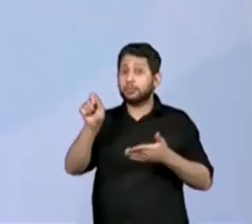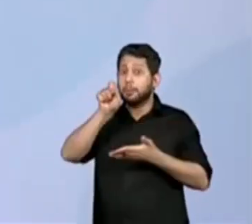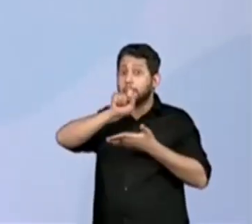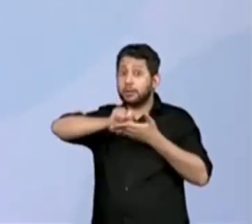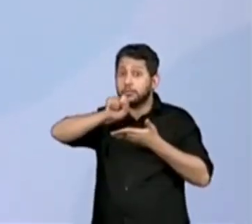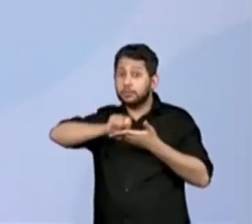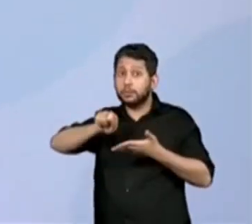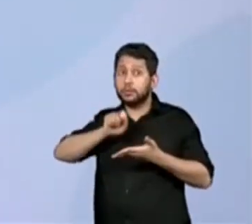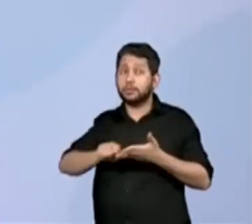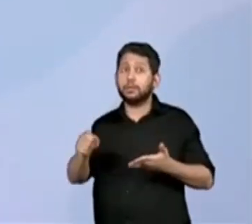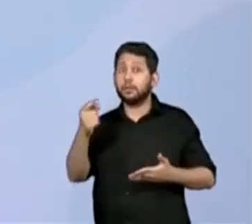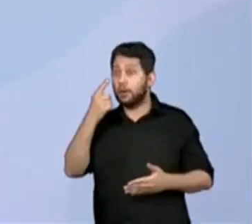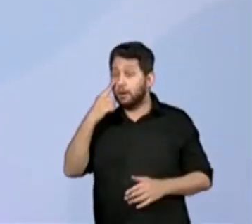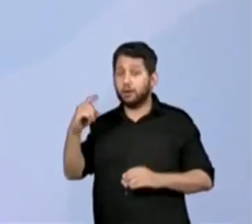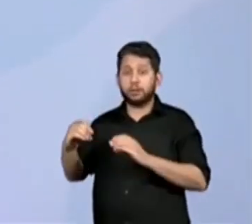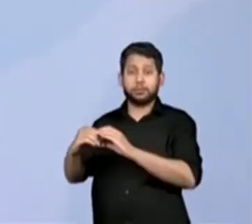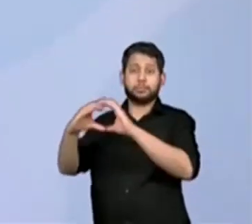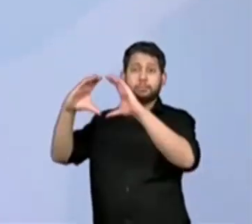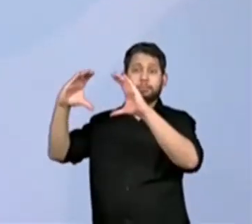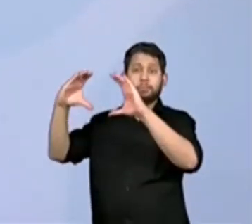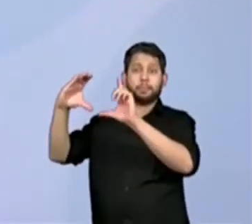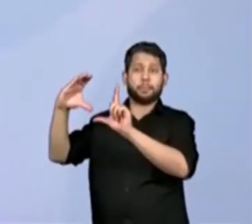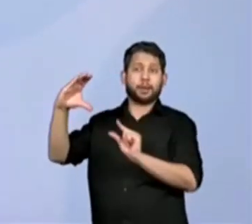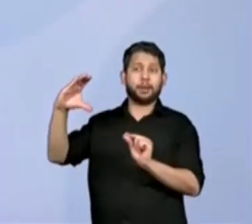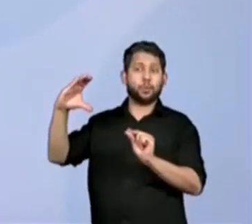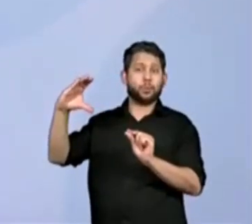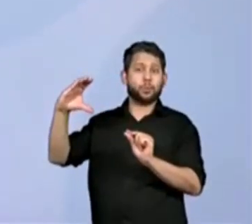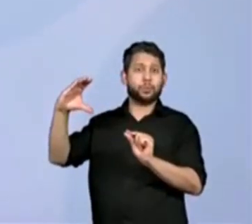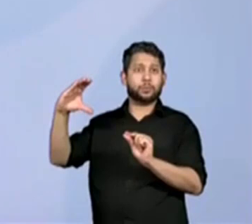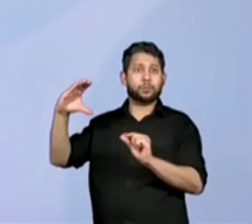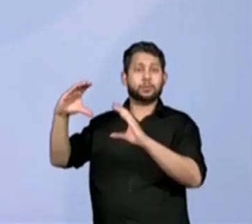escrita, ó, inclusive balões,